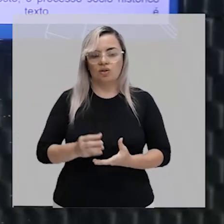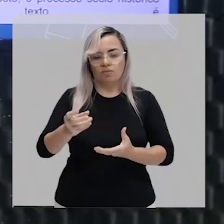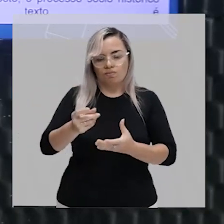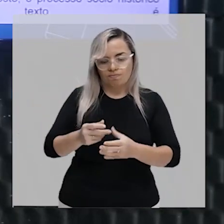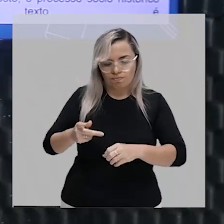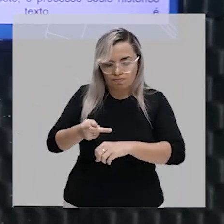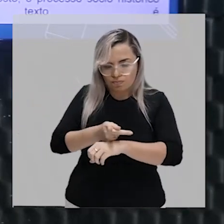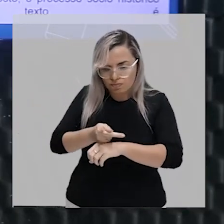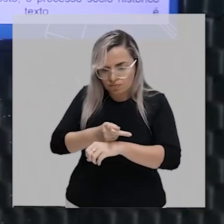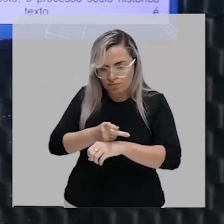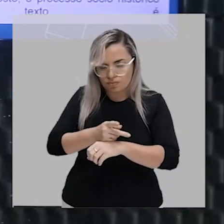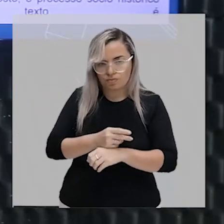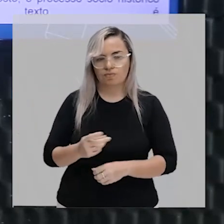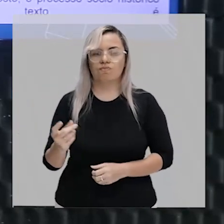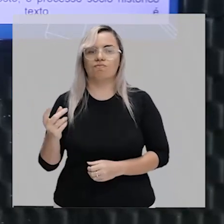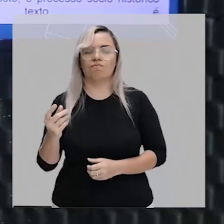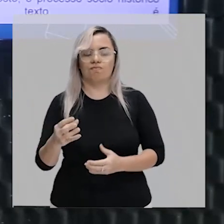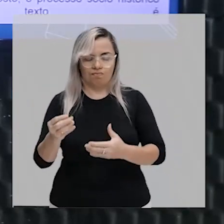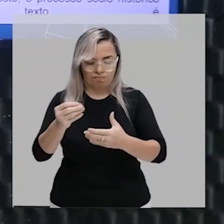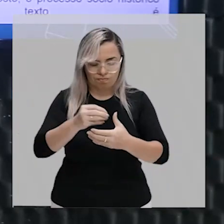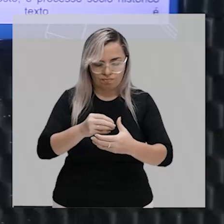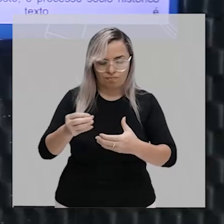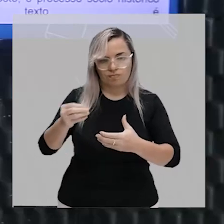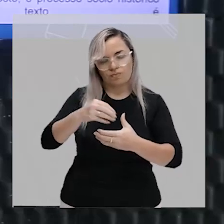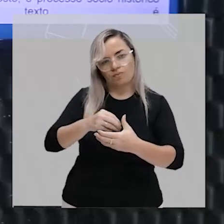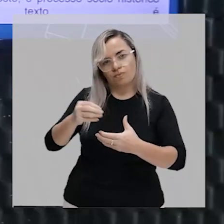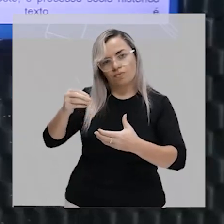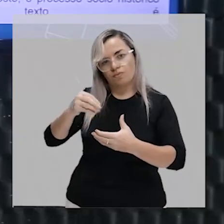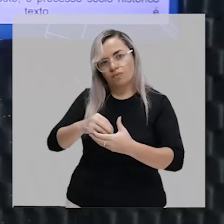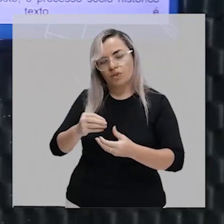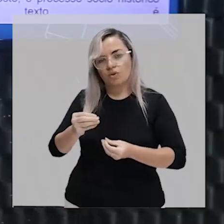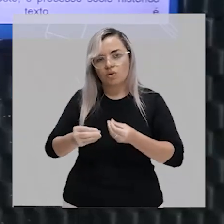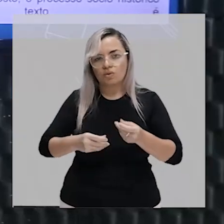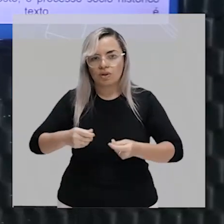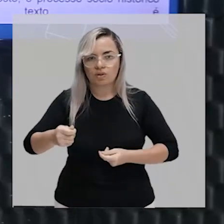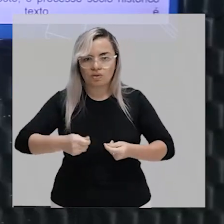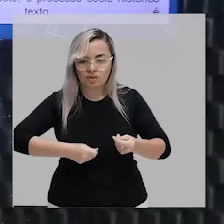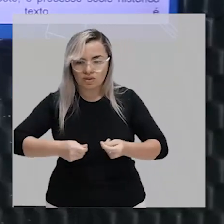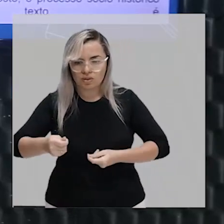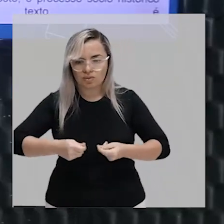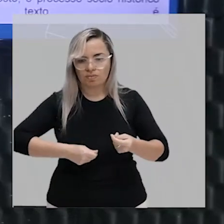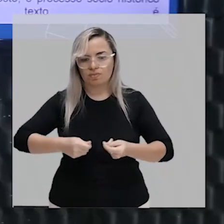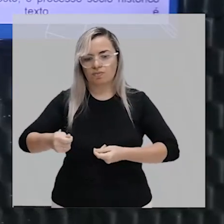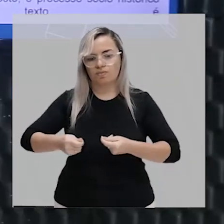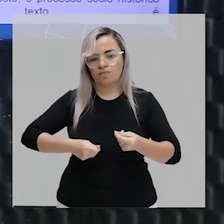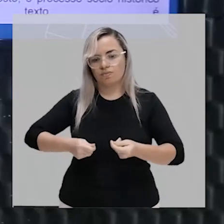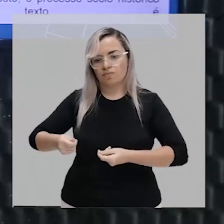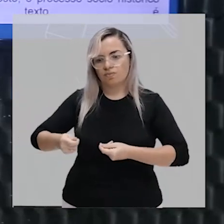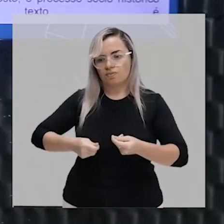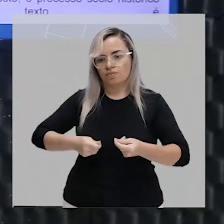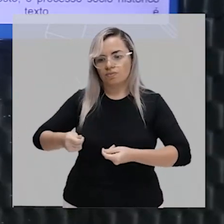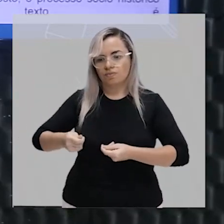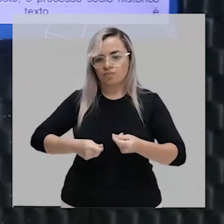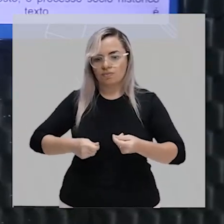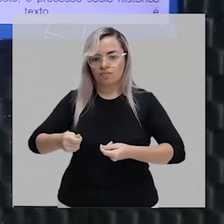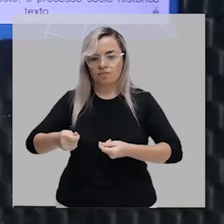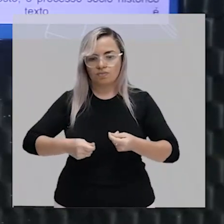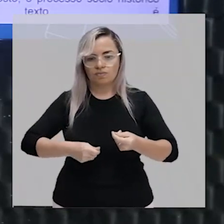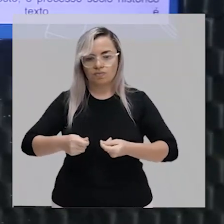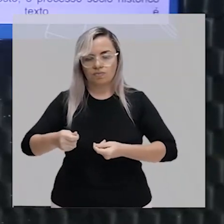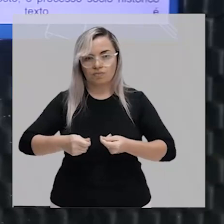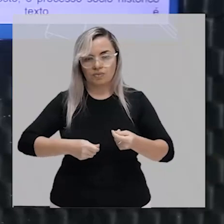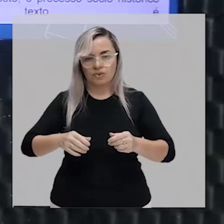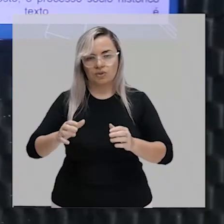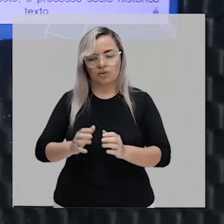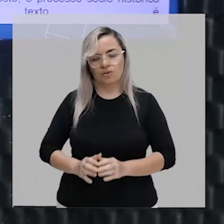dinheiro, que recebiam por ele como agentes de companhia em Cantão, depositando lá o